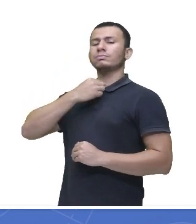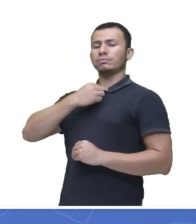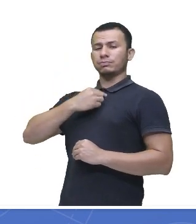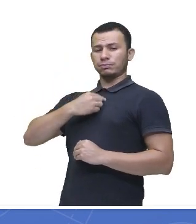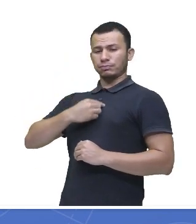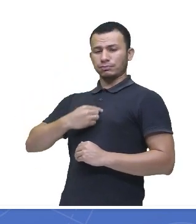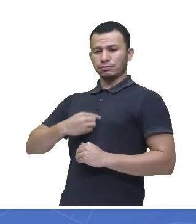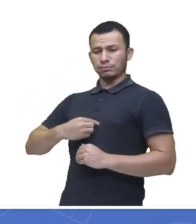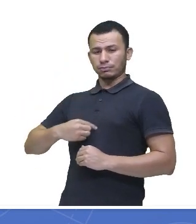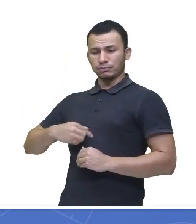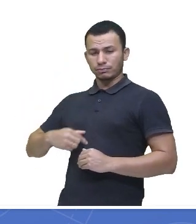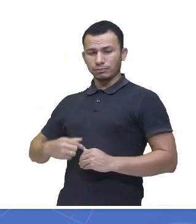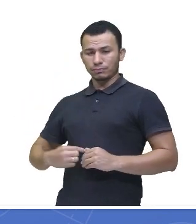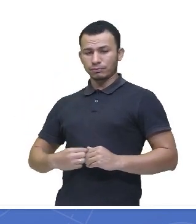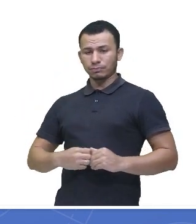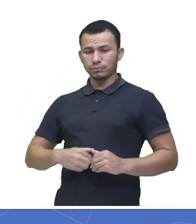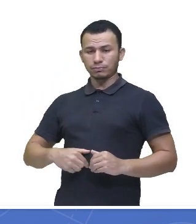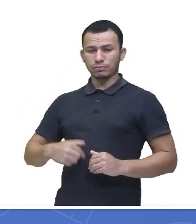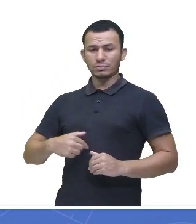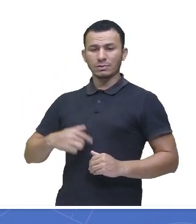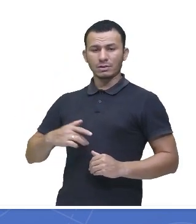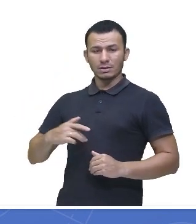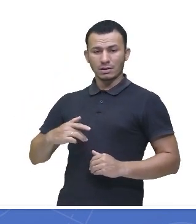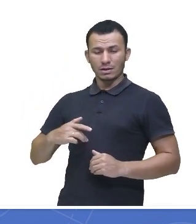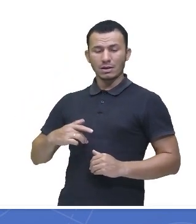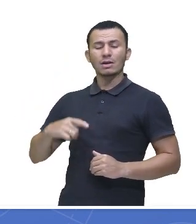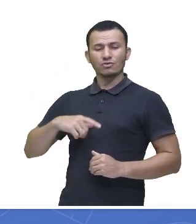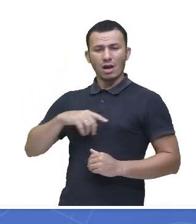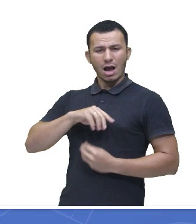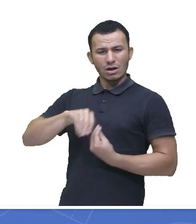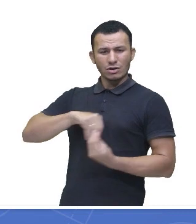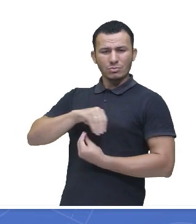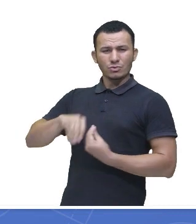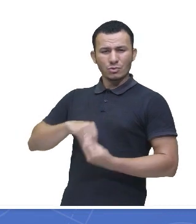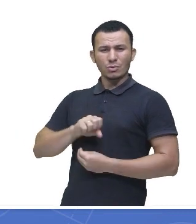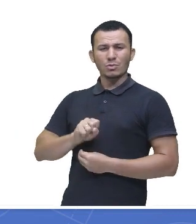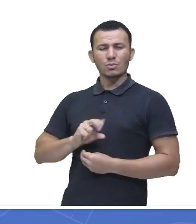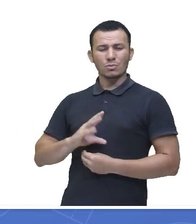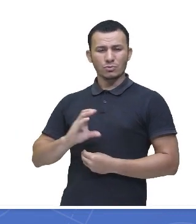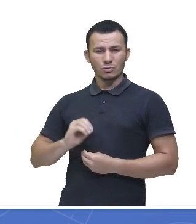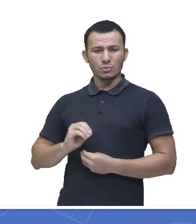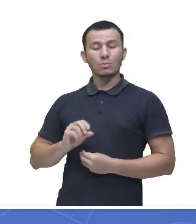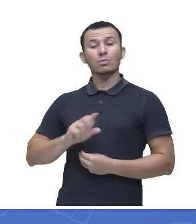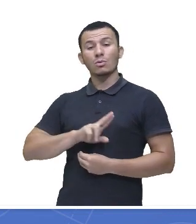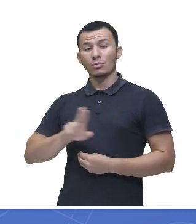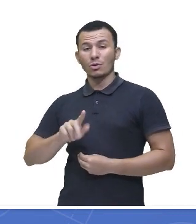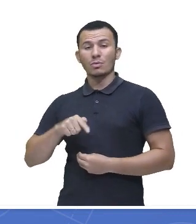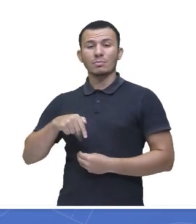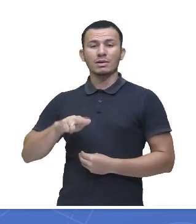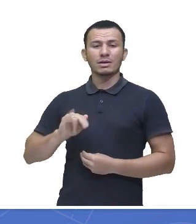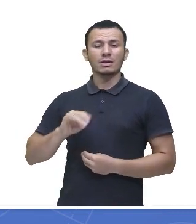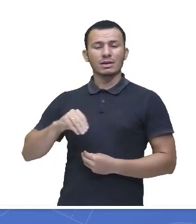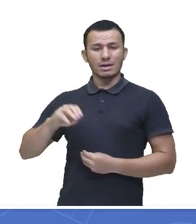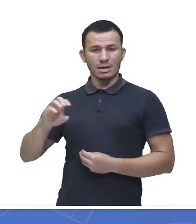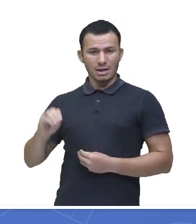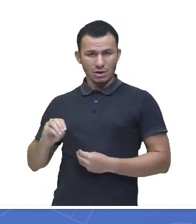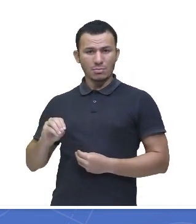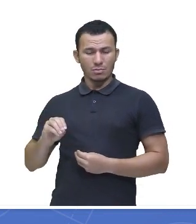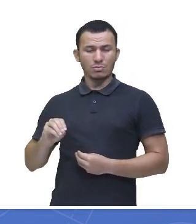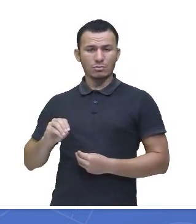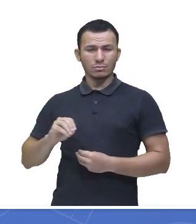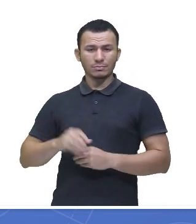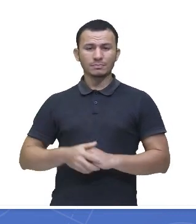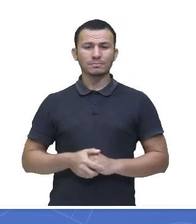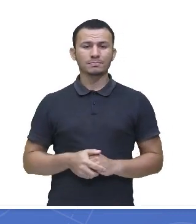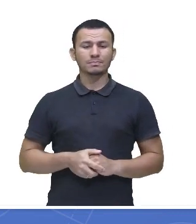suco gástrico, ele é denominado quimo. Então, bolo alimentar, depois eu venho para quimo, depois que ele sofre a digestão